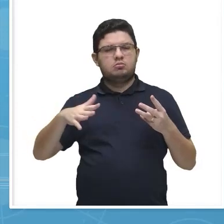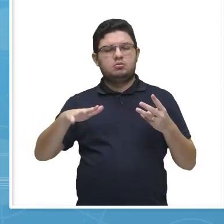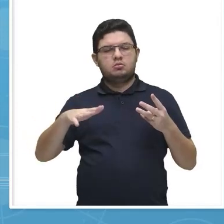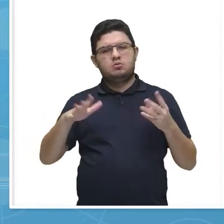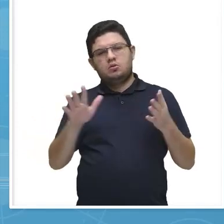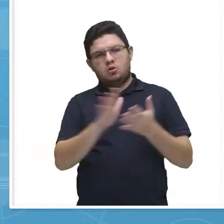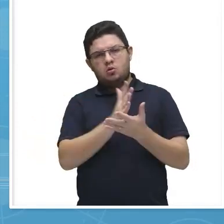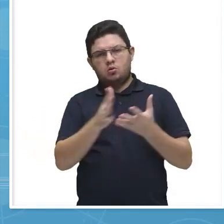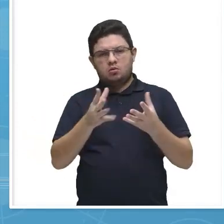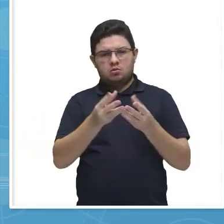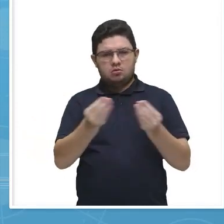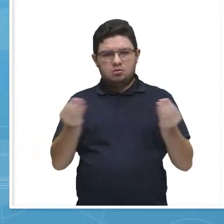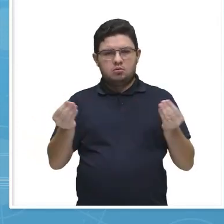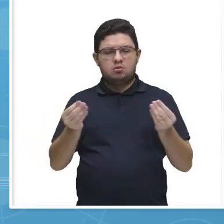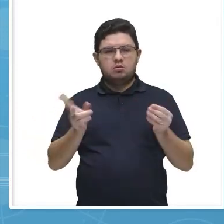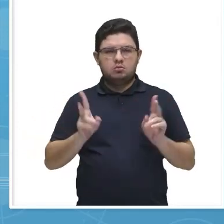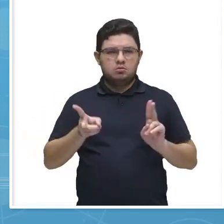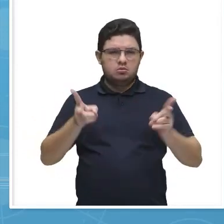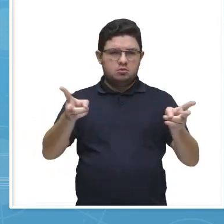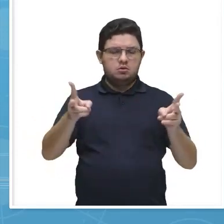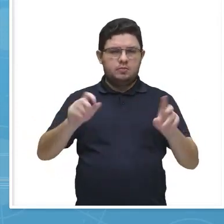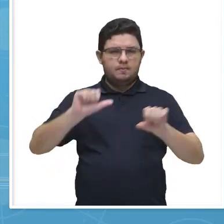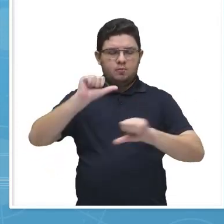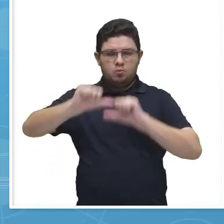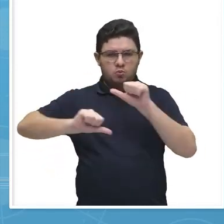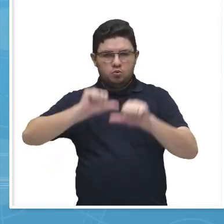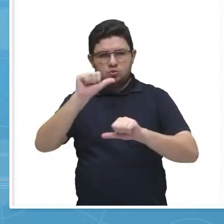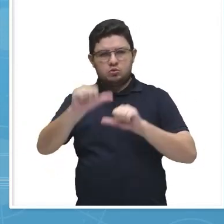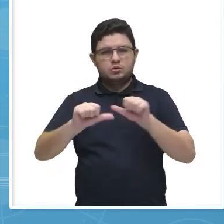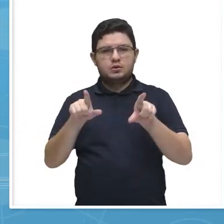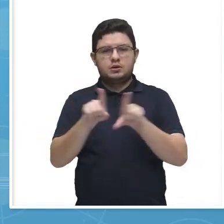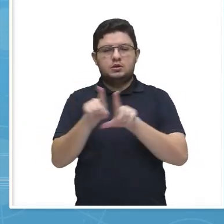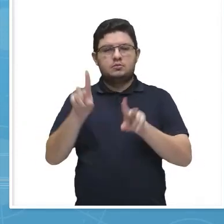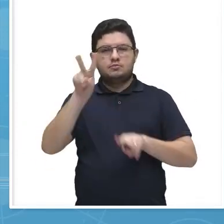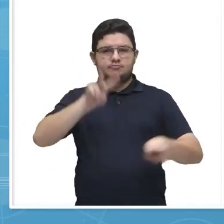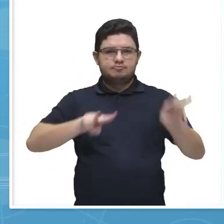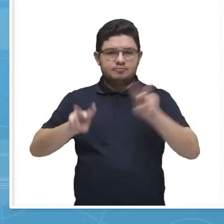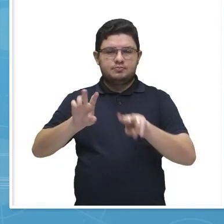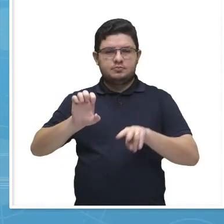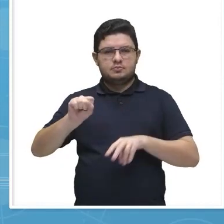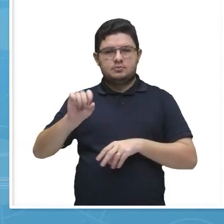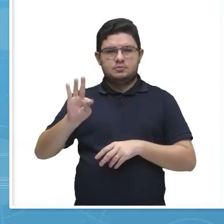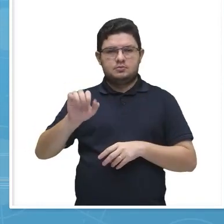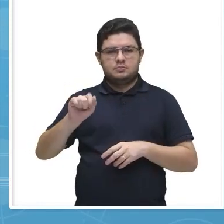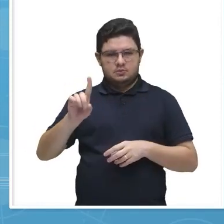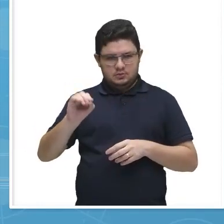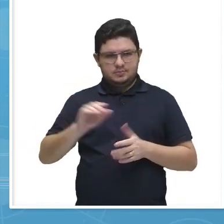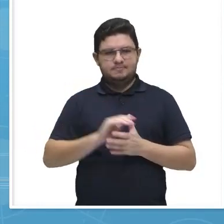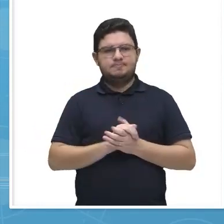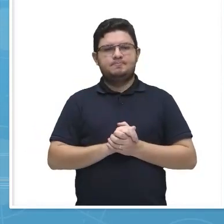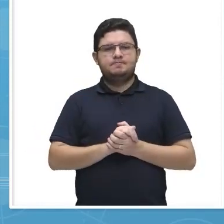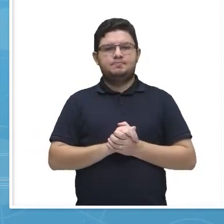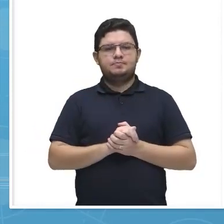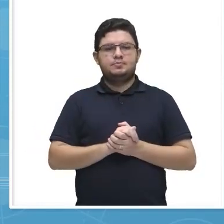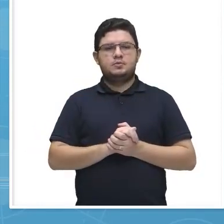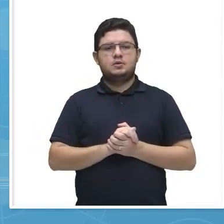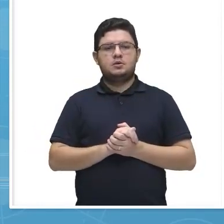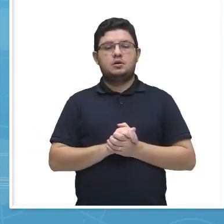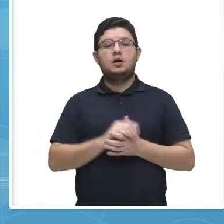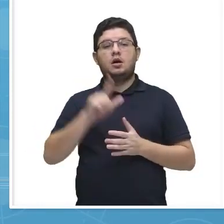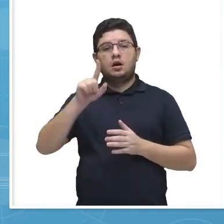estado, continuação de estado, aparência de estado, isso para indicar, não é,